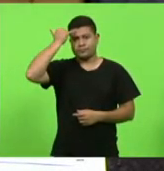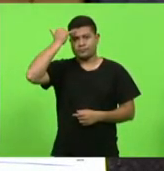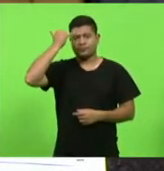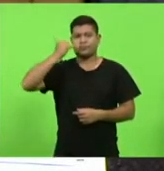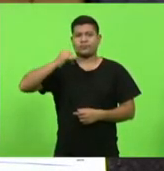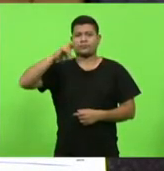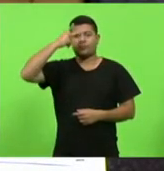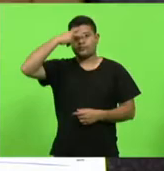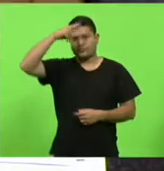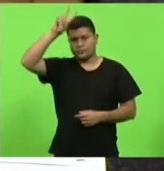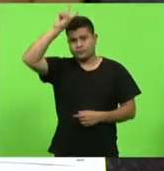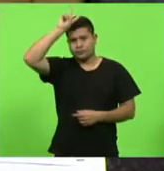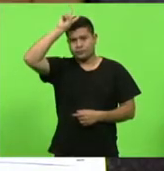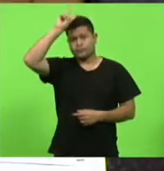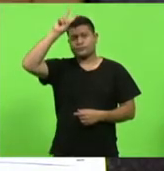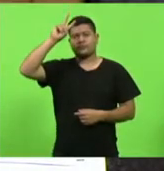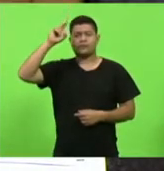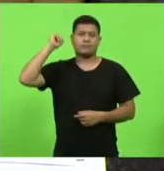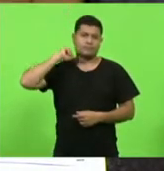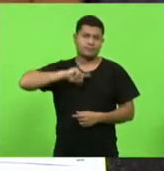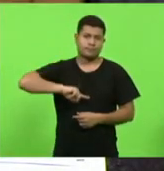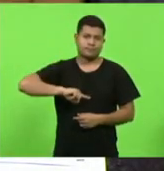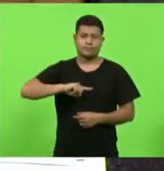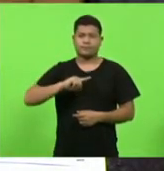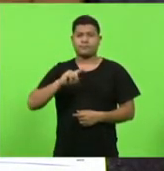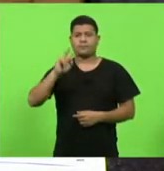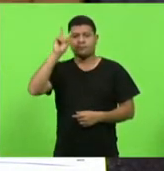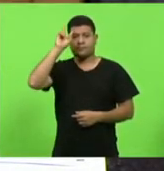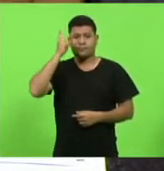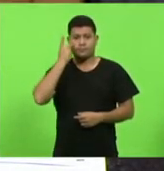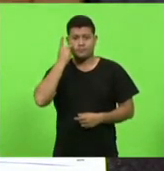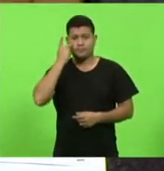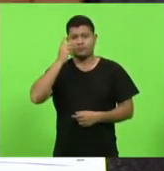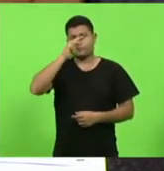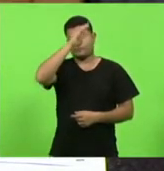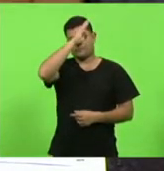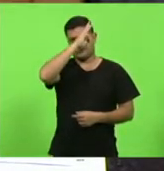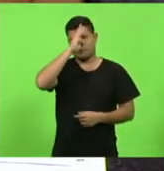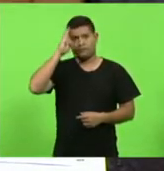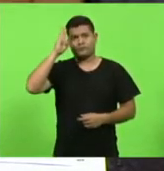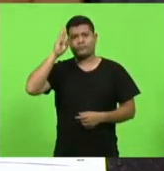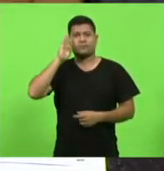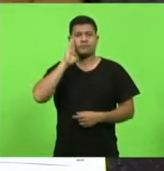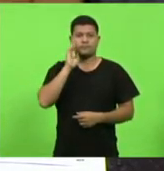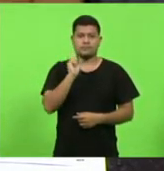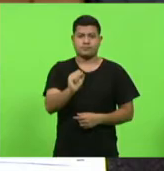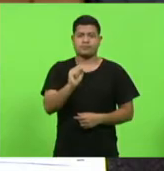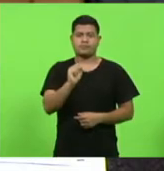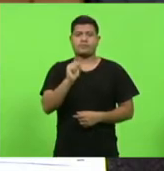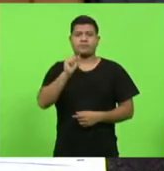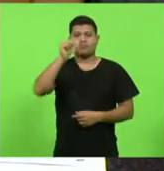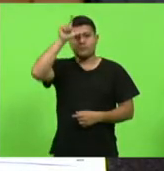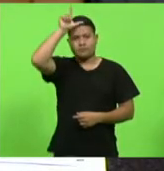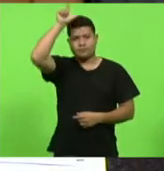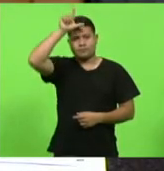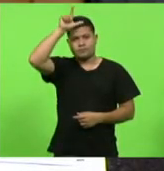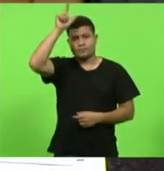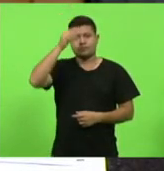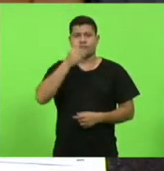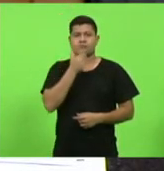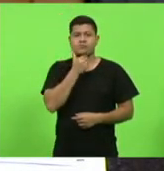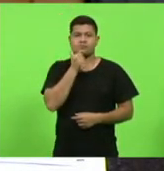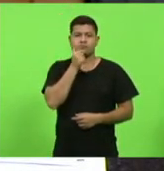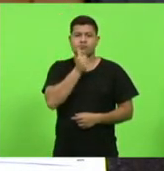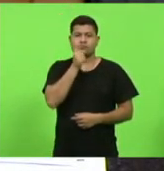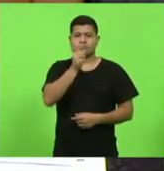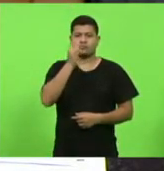Caro Preso, Silvio Drevic, Milton Obos, Bonney Weber, Bruno Souza, Sargento Lima e pelas senhoras